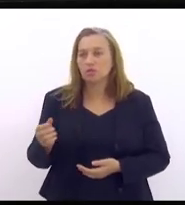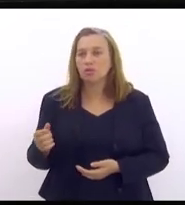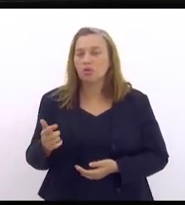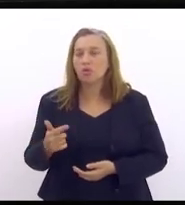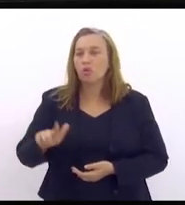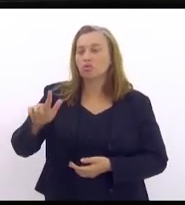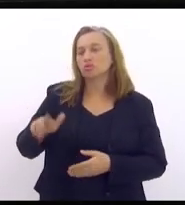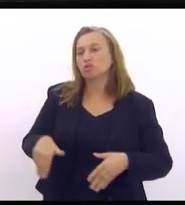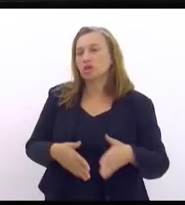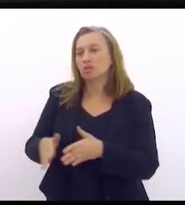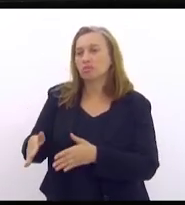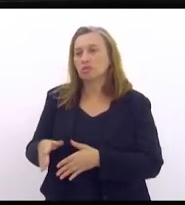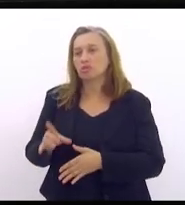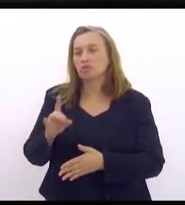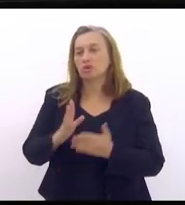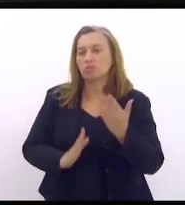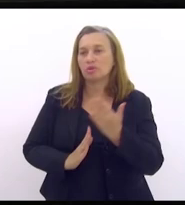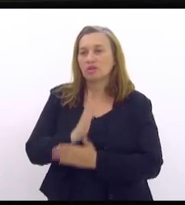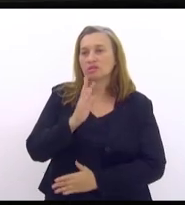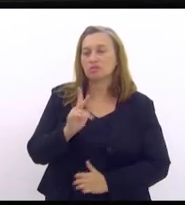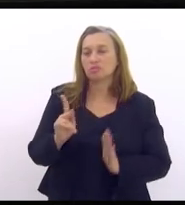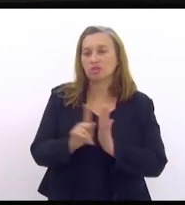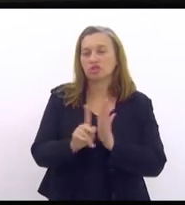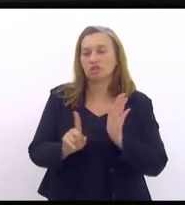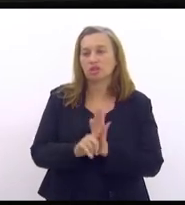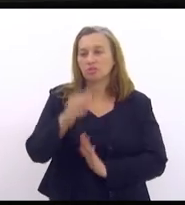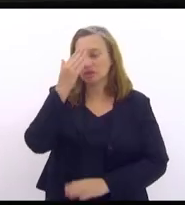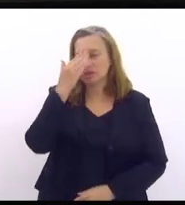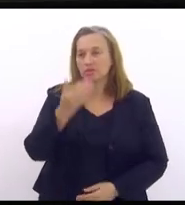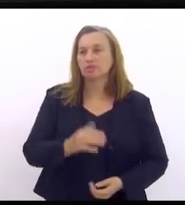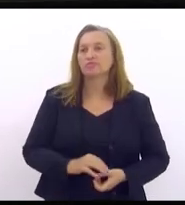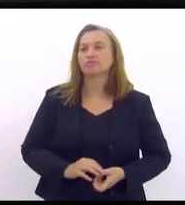senão a aprovação desse projeto de lei. Muito obrigado.